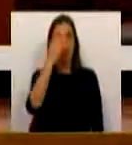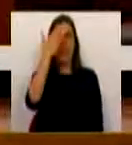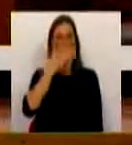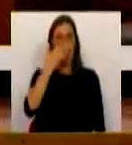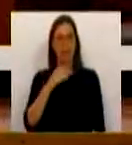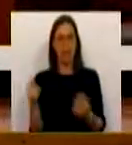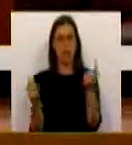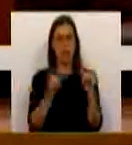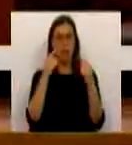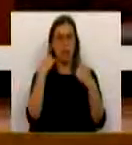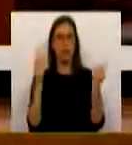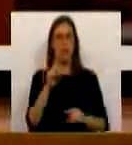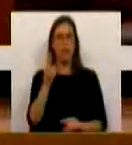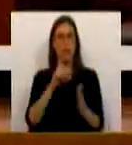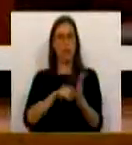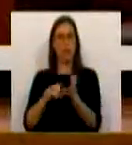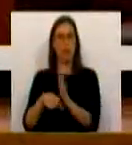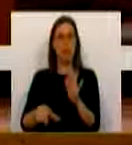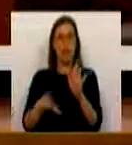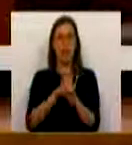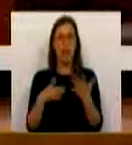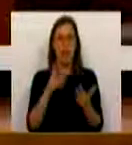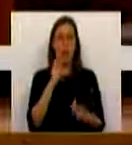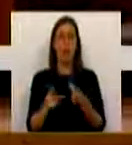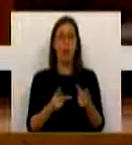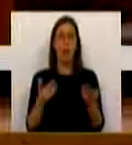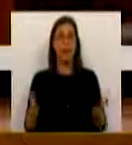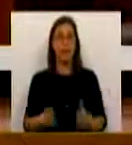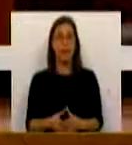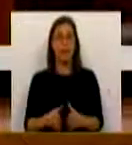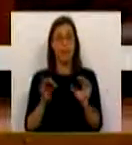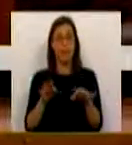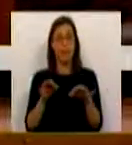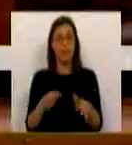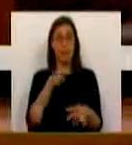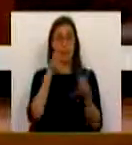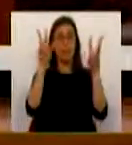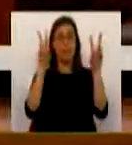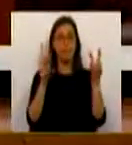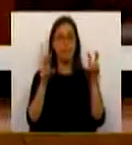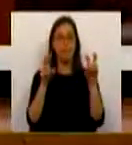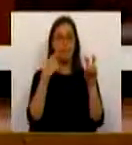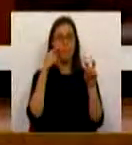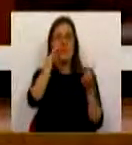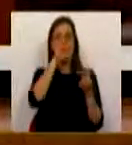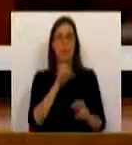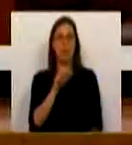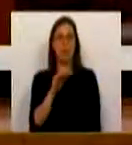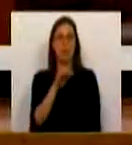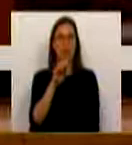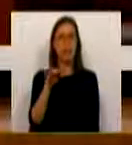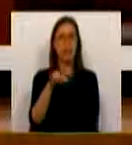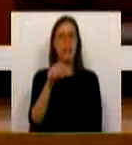dias de discussão pública dos dois projetos da lei em apreço. Termino citando mais uma vez o Ministro Vieira da